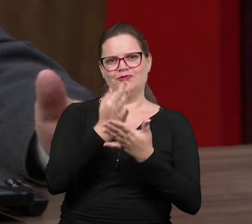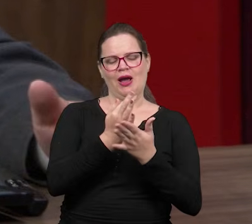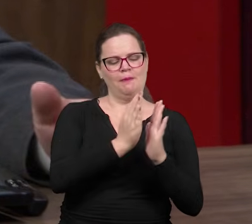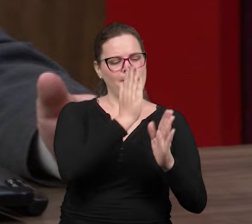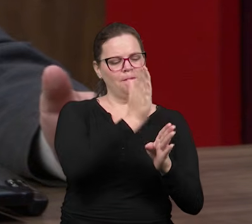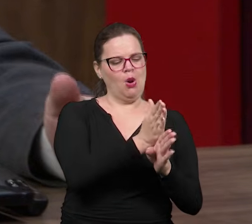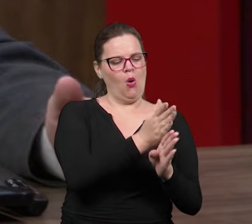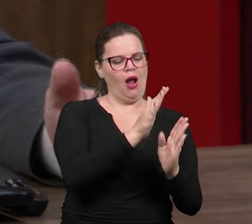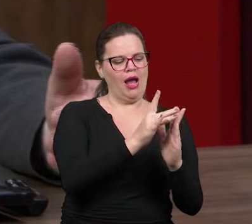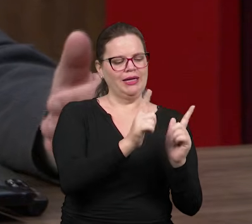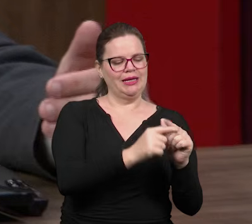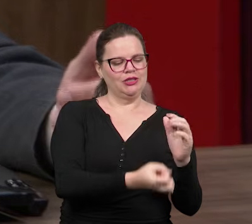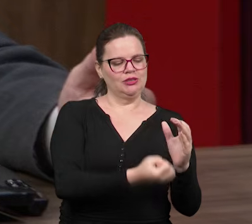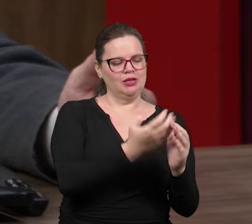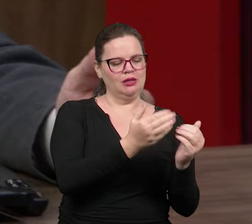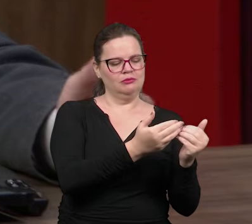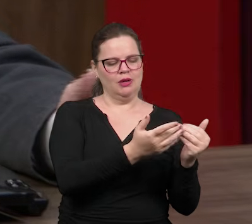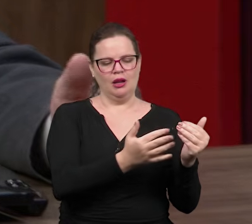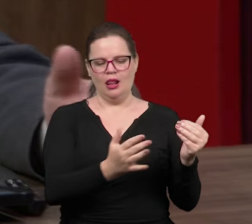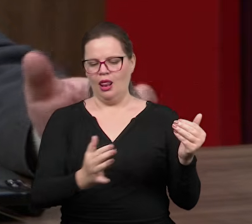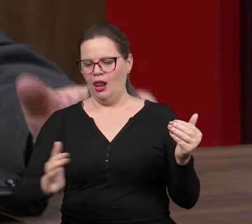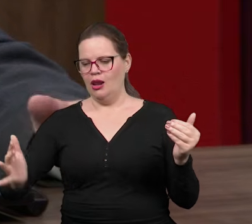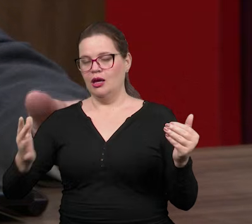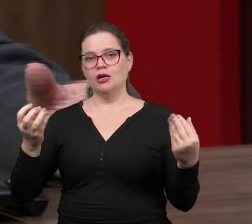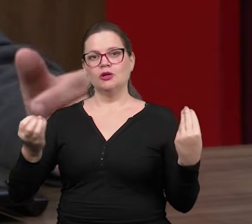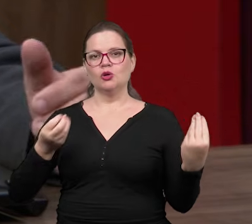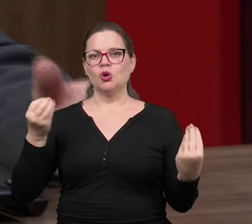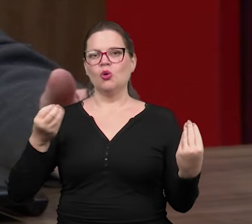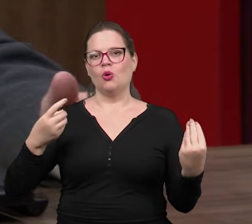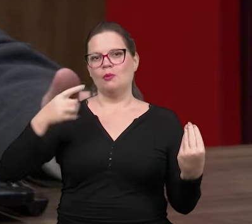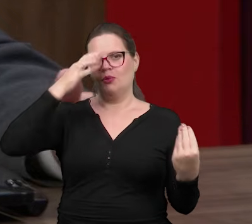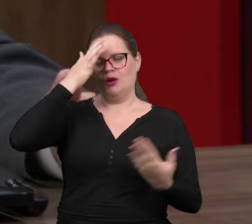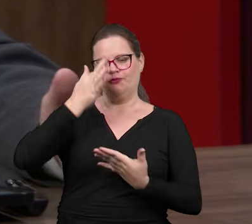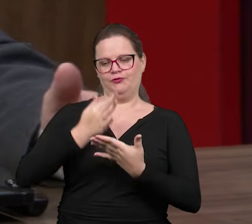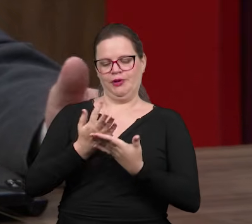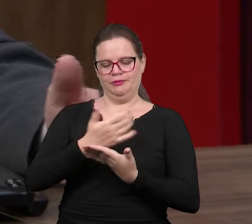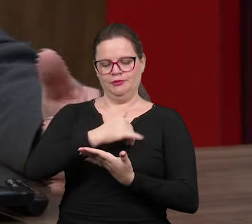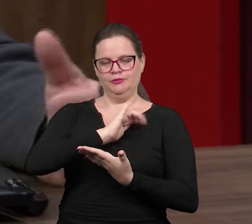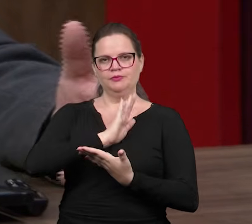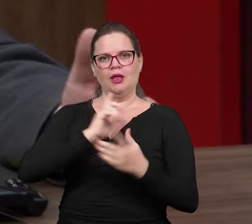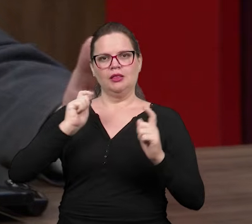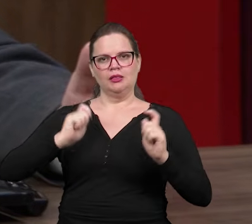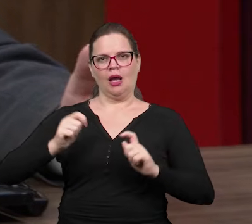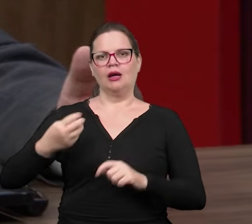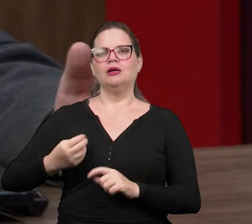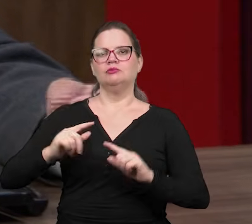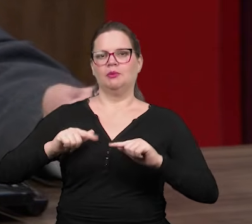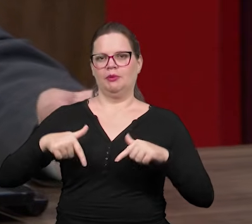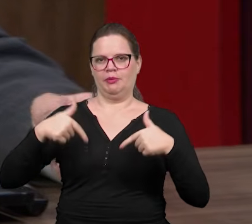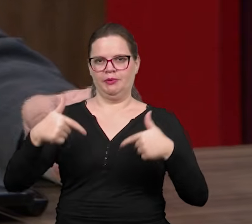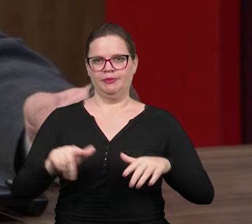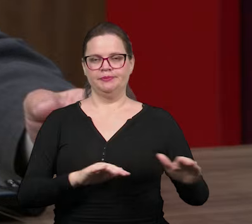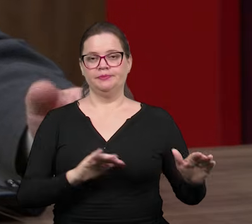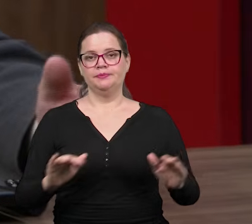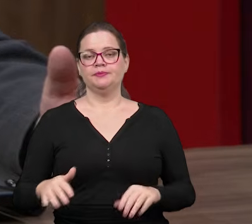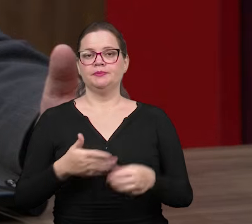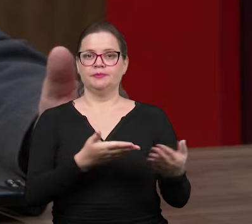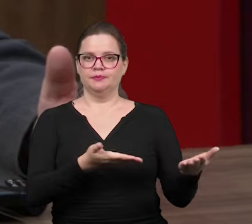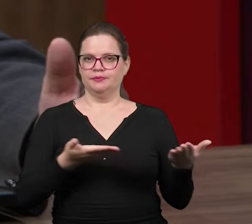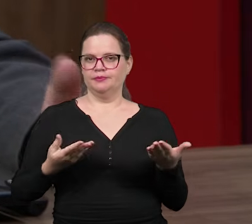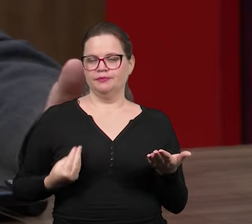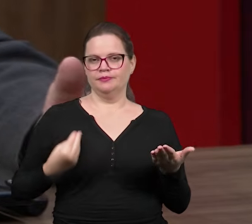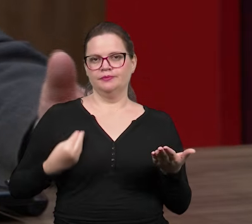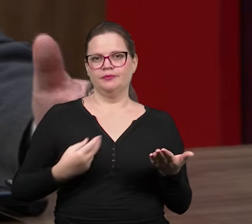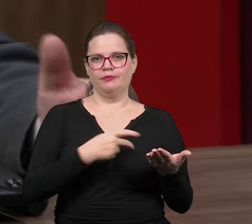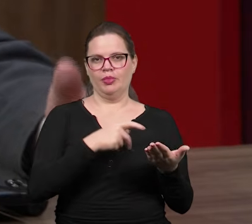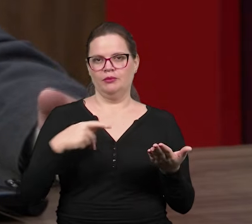tempos da igreja e como essa fé ela permanece viva até nos nossos dias. Para falar desse assunto, nós vamos contar com a participação